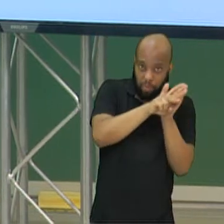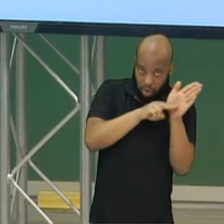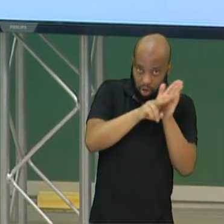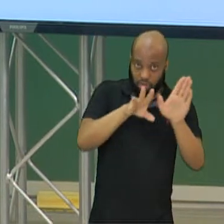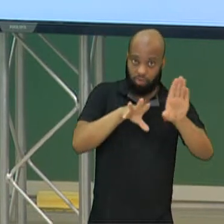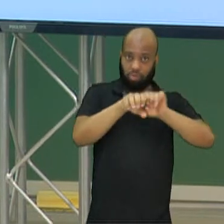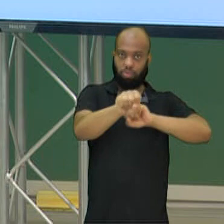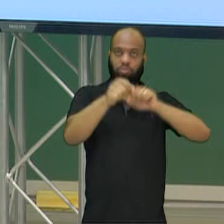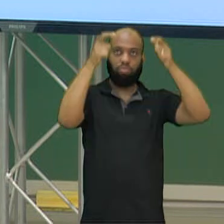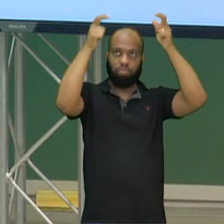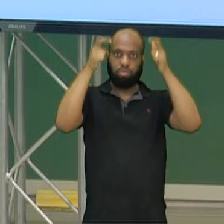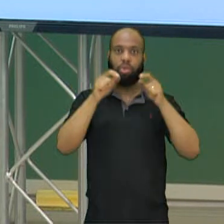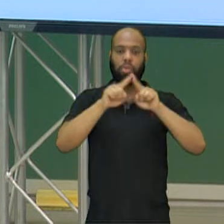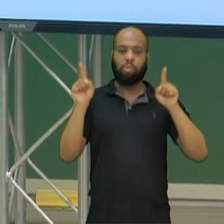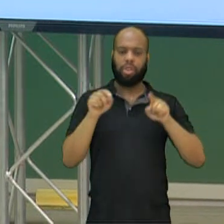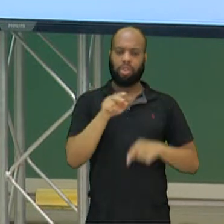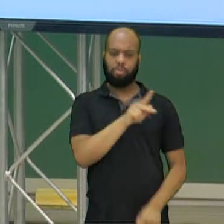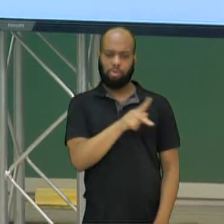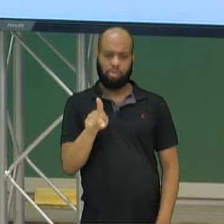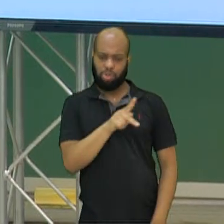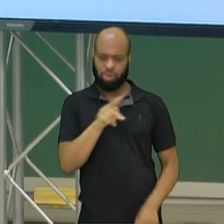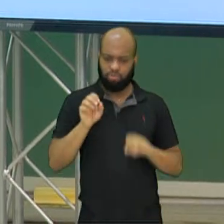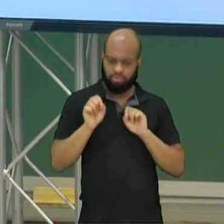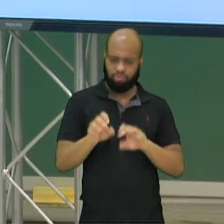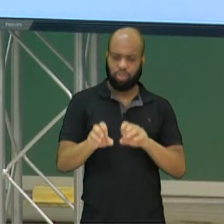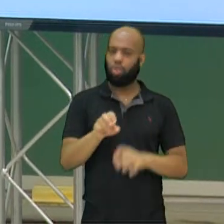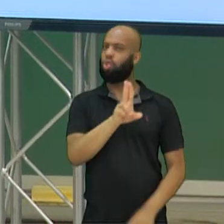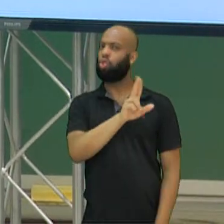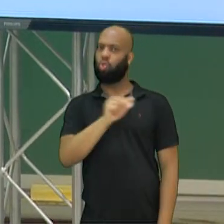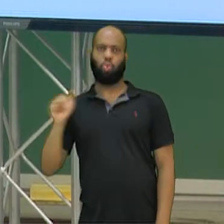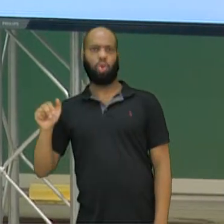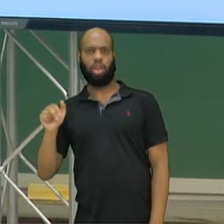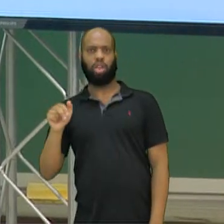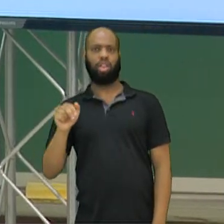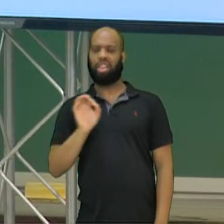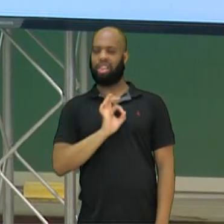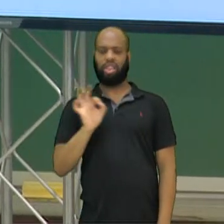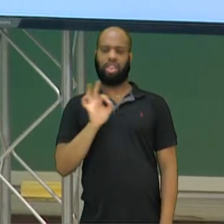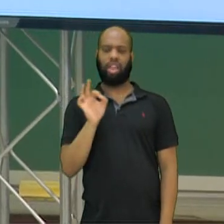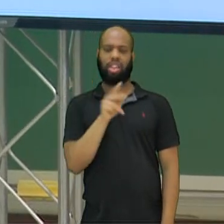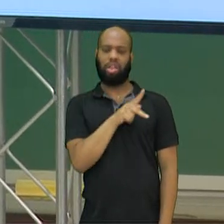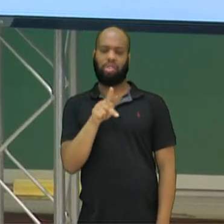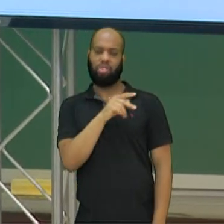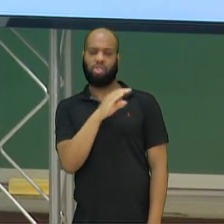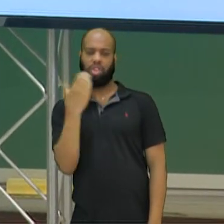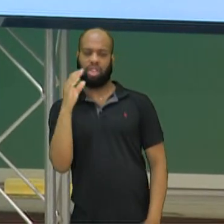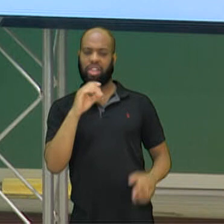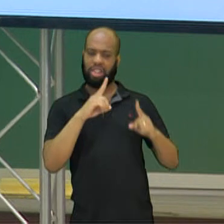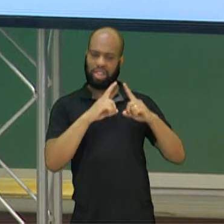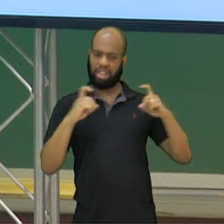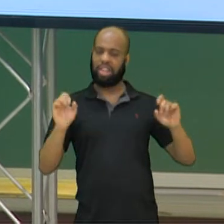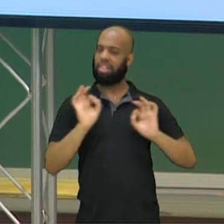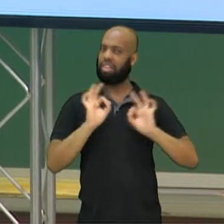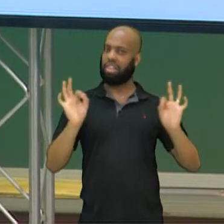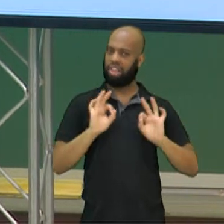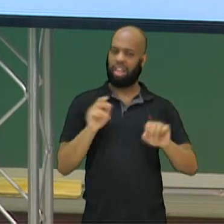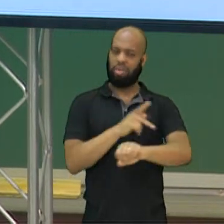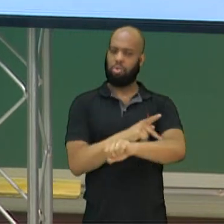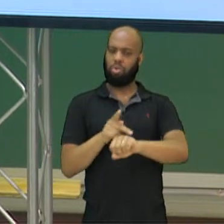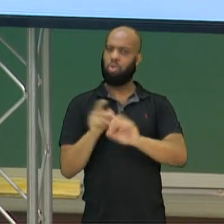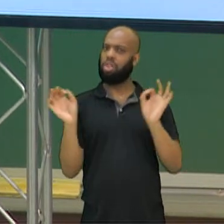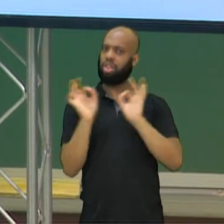e nunca atuou como educador, nem como professor de biologia, nem como professor de ciências, muito menos como pedagogo ou gestor